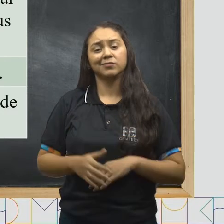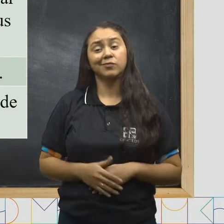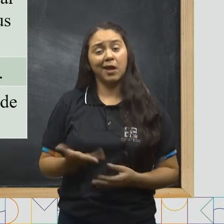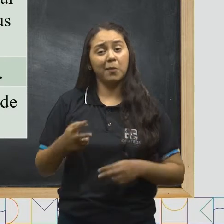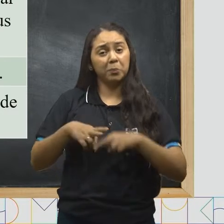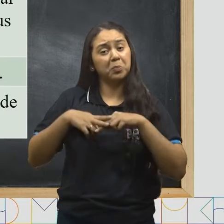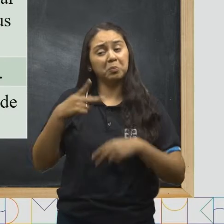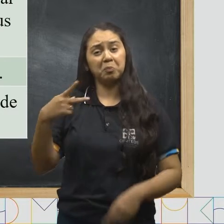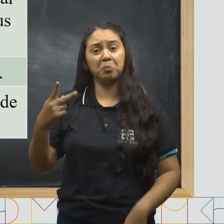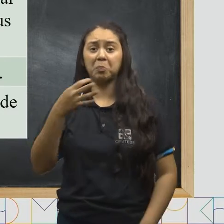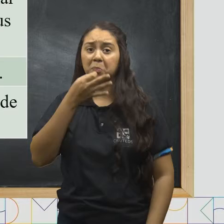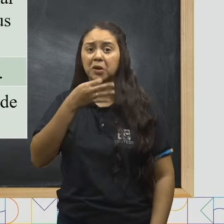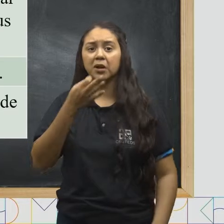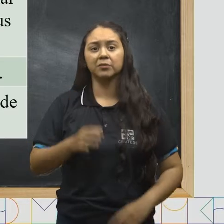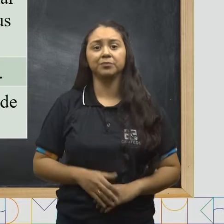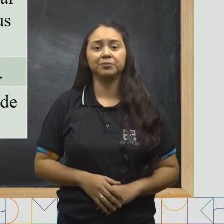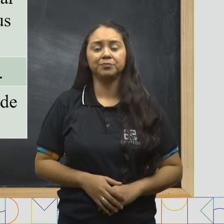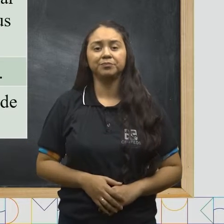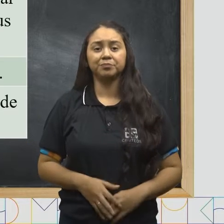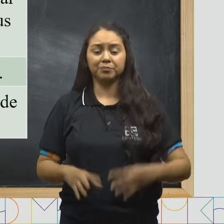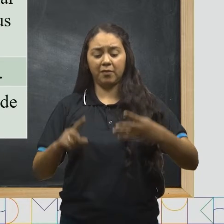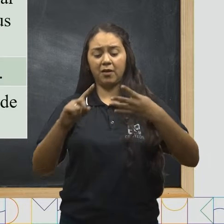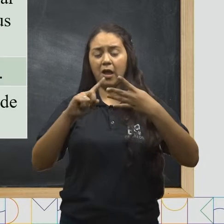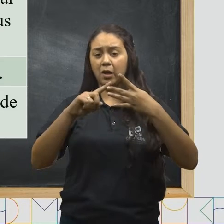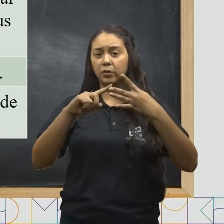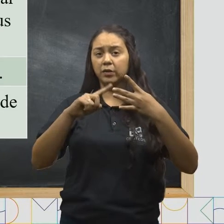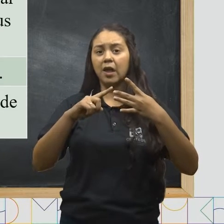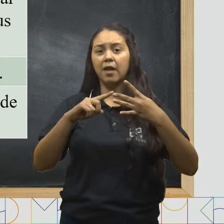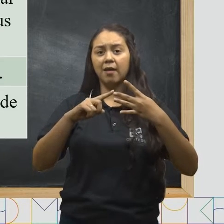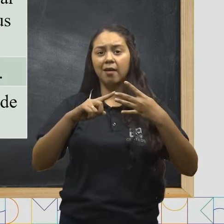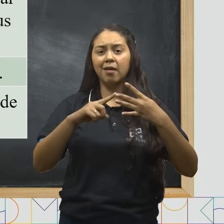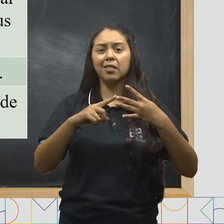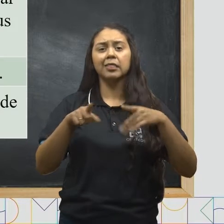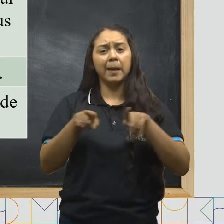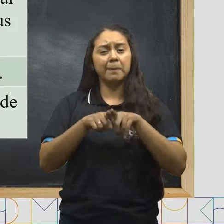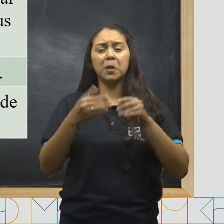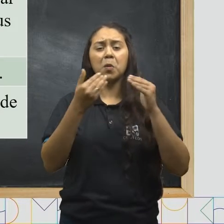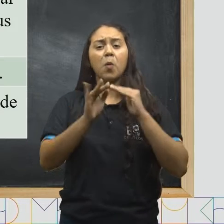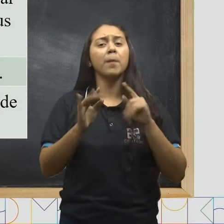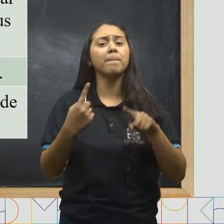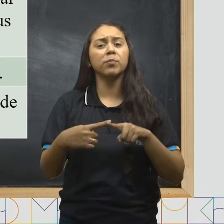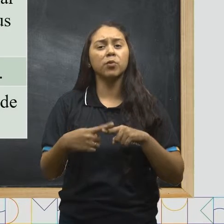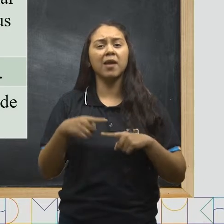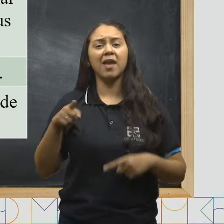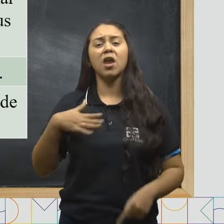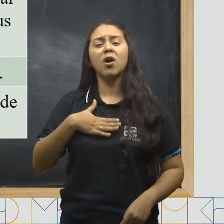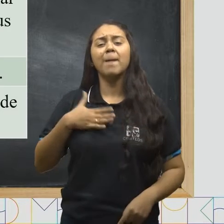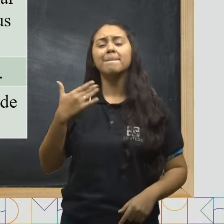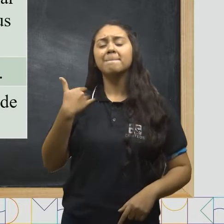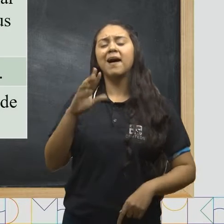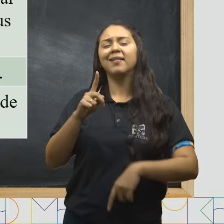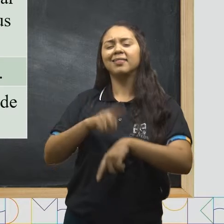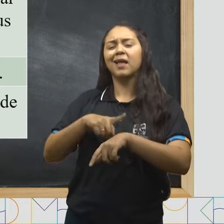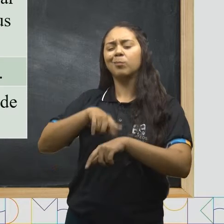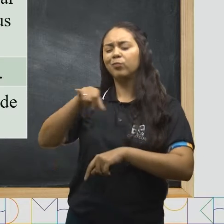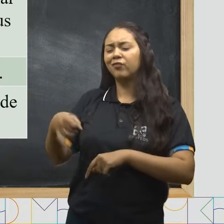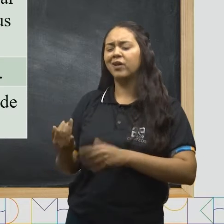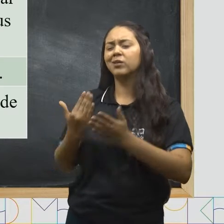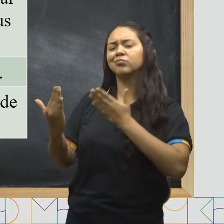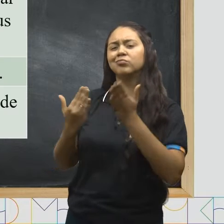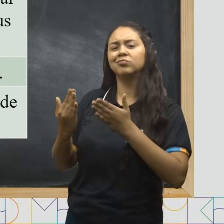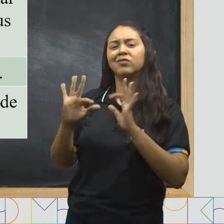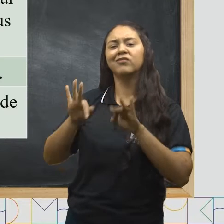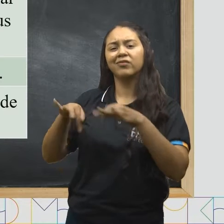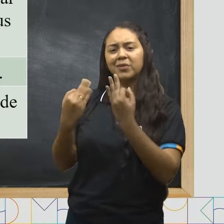o motivo dela. Já José gostaria de ficar mais tempo com os pais dele em casa, por isso ele